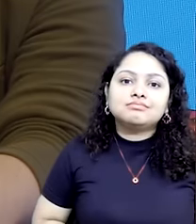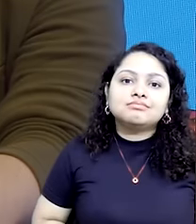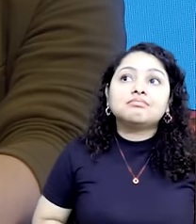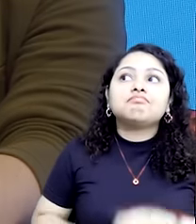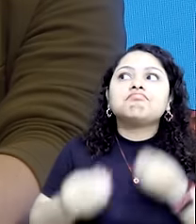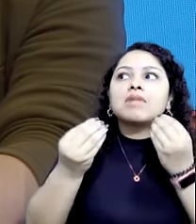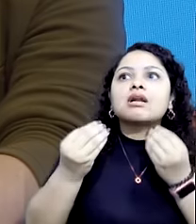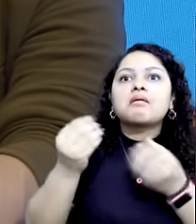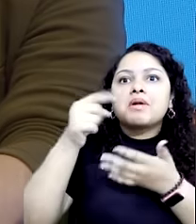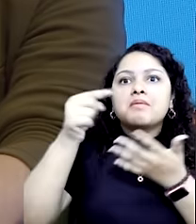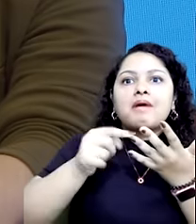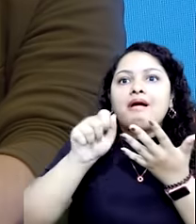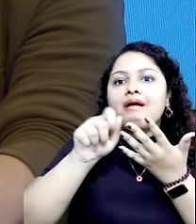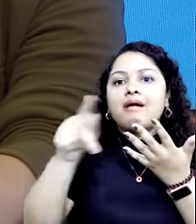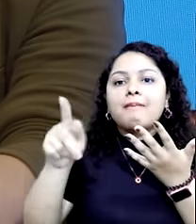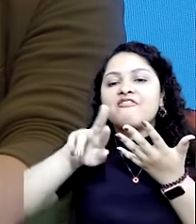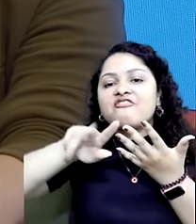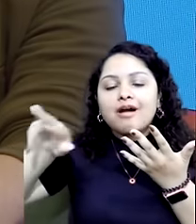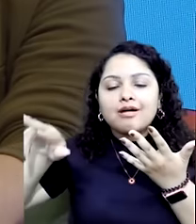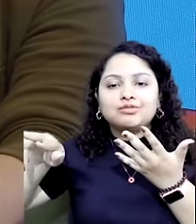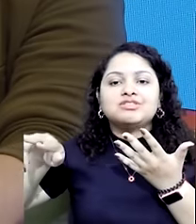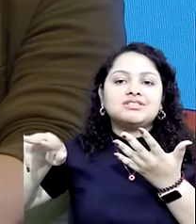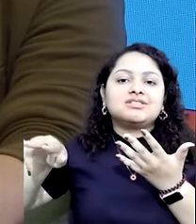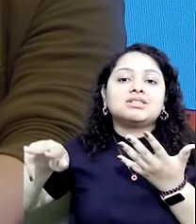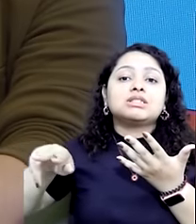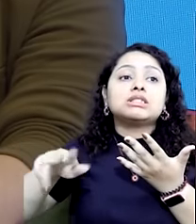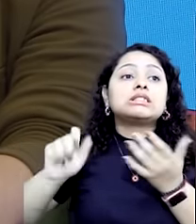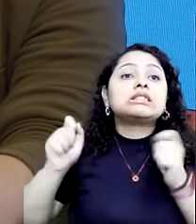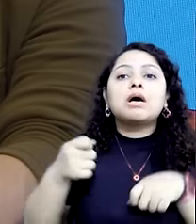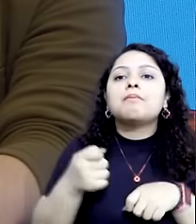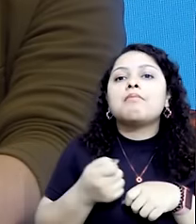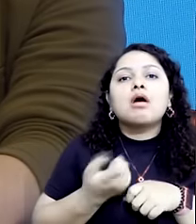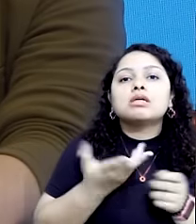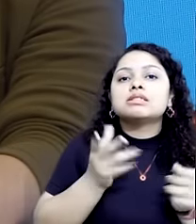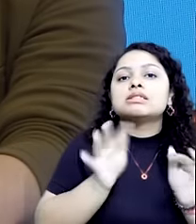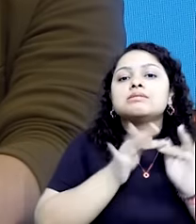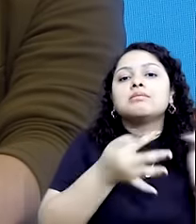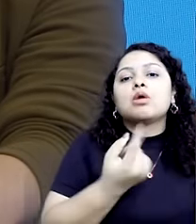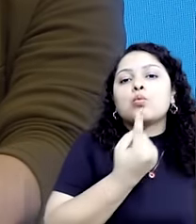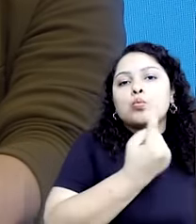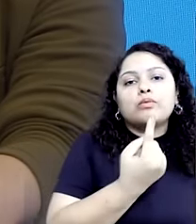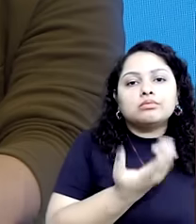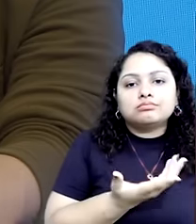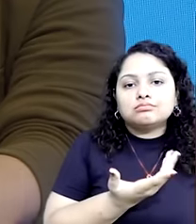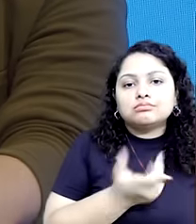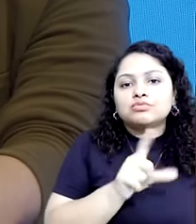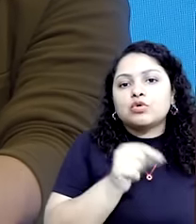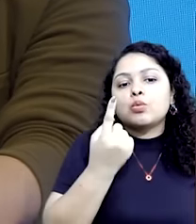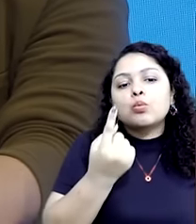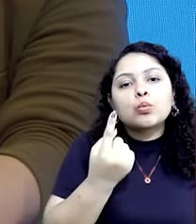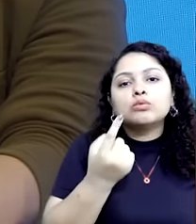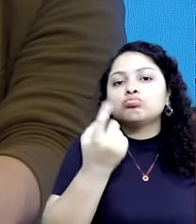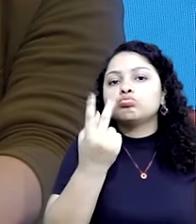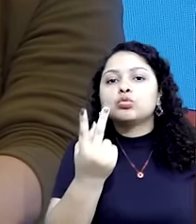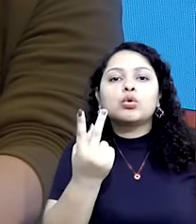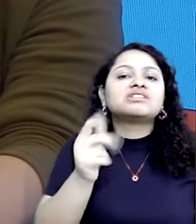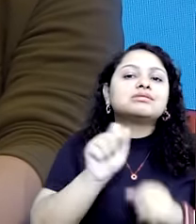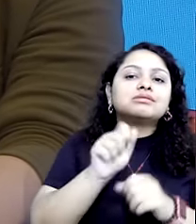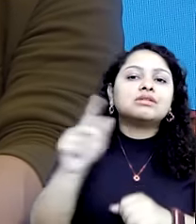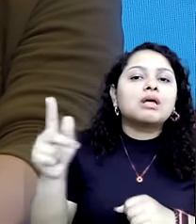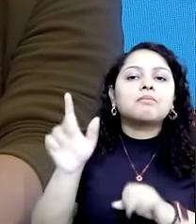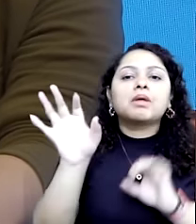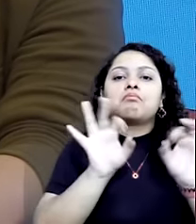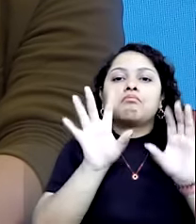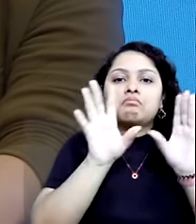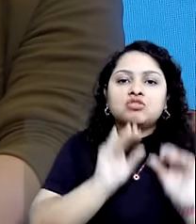Para que que eu vou ter um monte de aplicativo né que falou eendo que depois eu ai é tudo muito complicado não vou usar nenhum então cara então às vezes não um dois ali e mexer